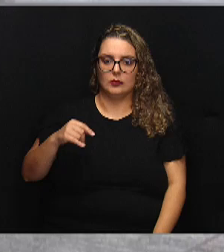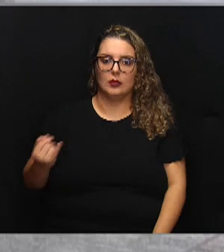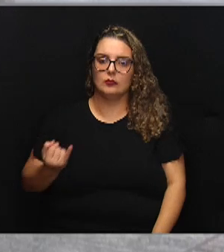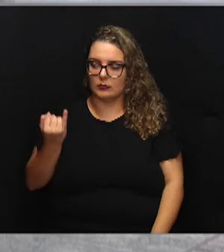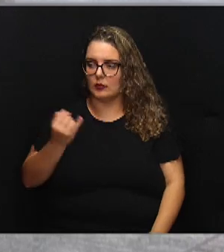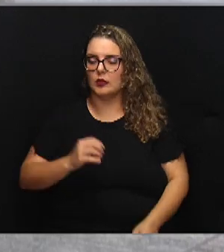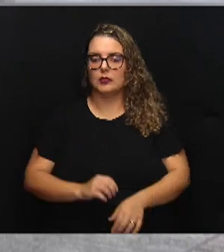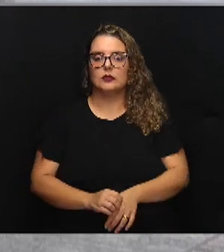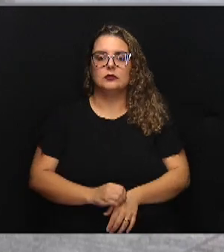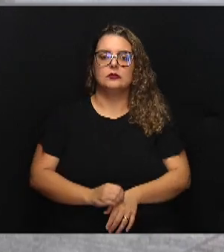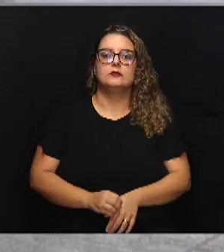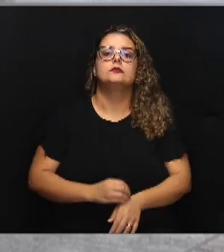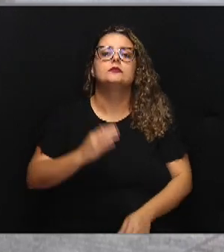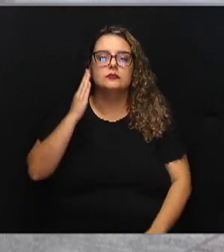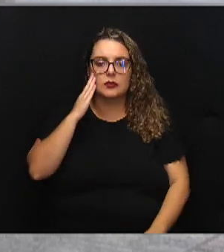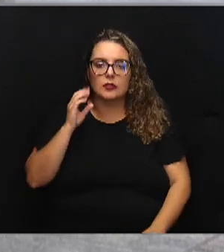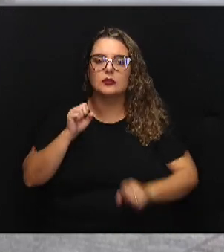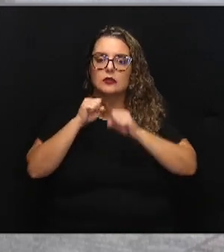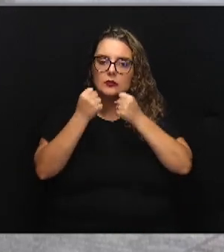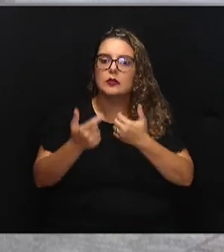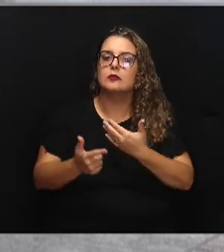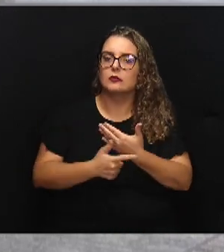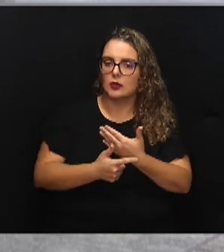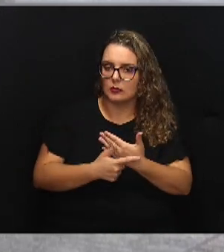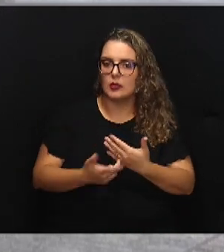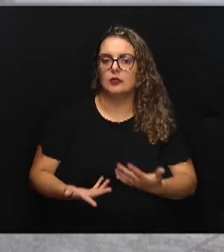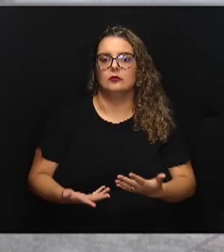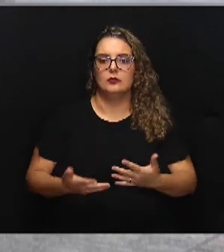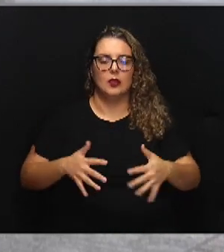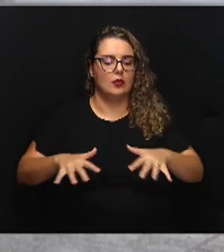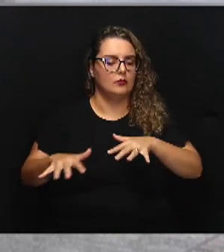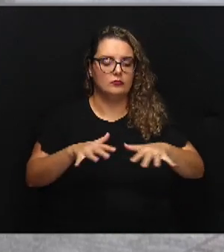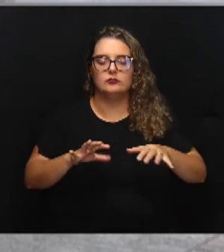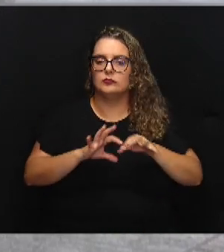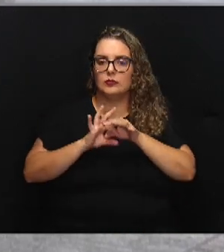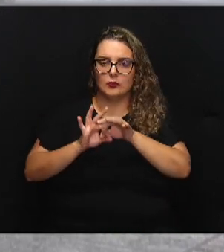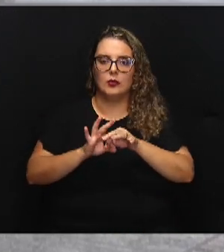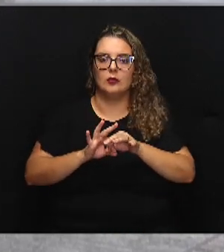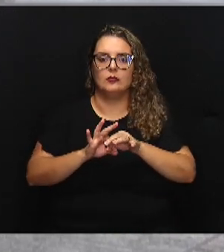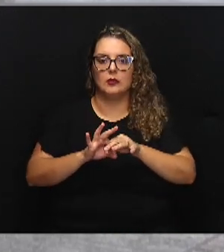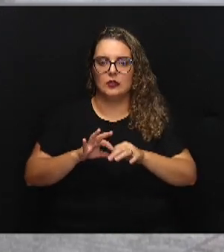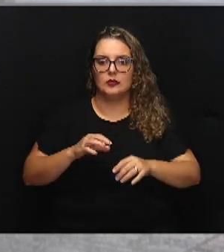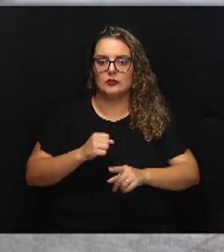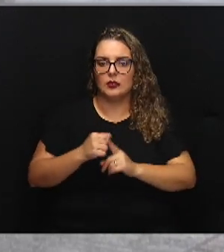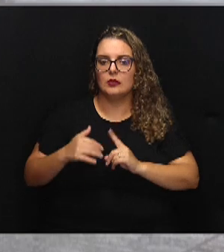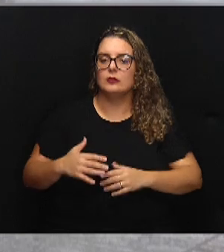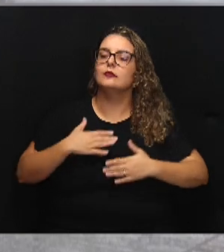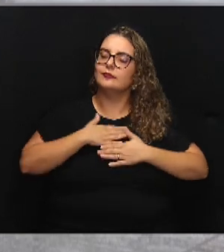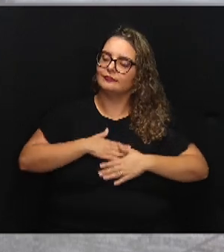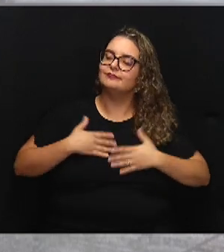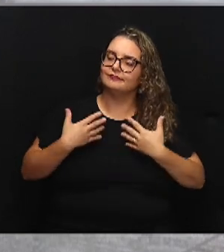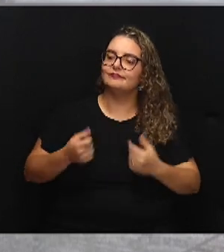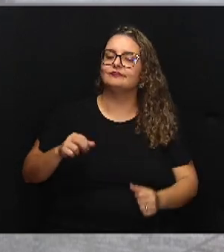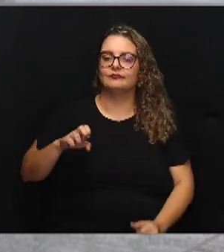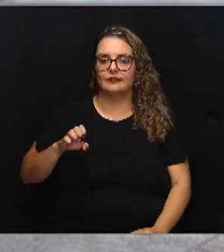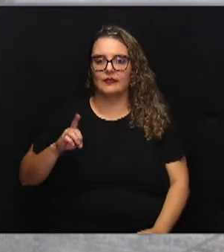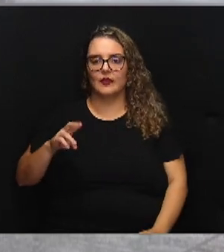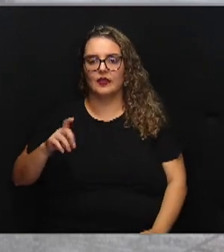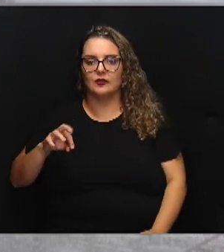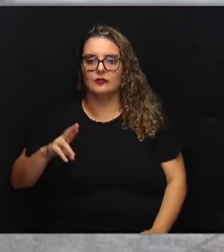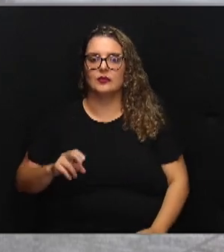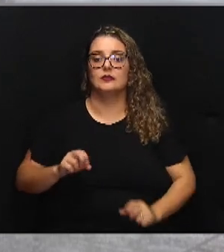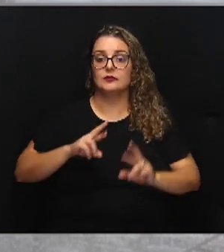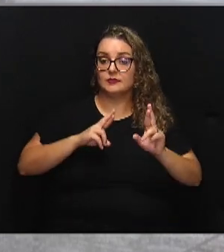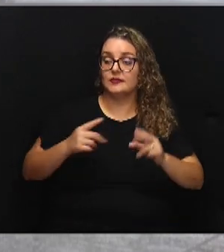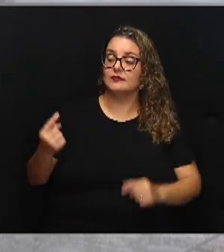Então, entendo que esse seminário cumpriu o papel, reunindo movimentos sociais, e é um prazer receber o Eduardo, esperamos que ele possa vir mais vezes